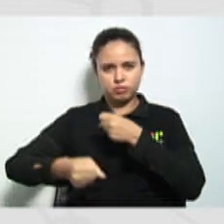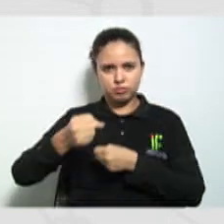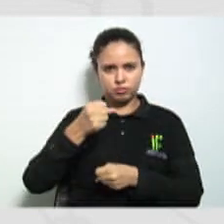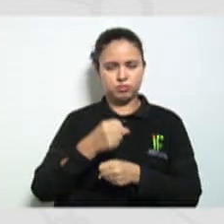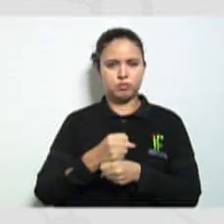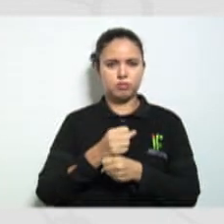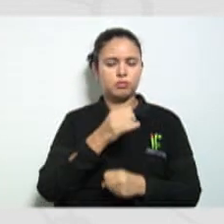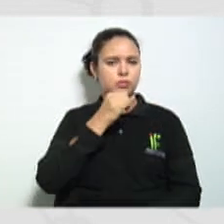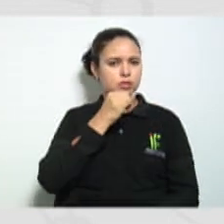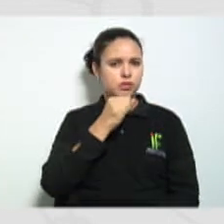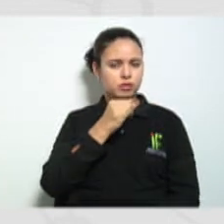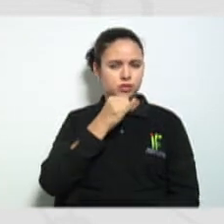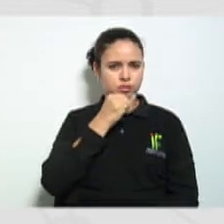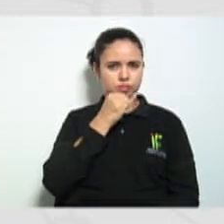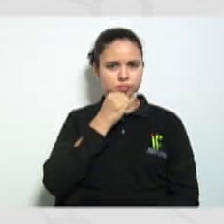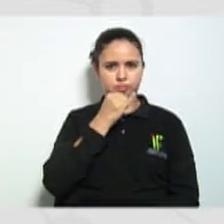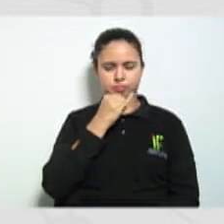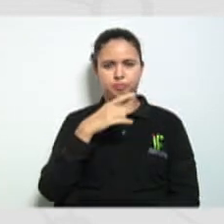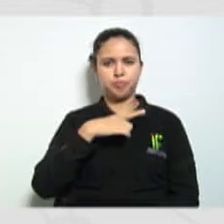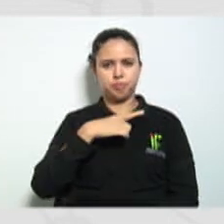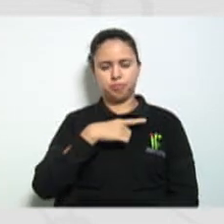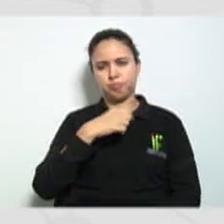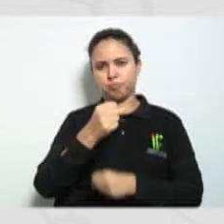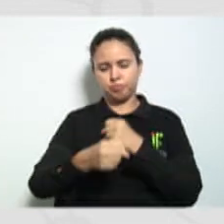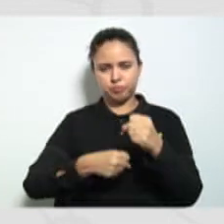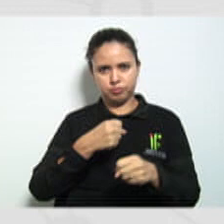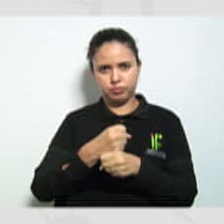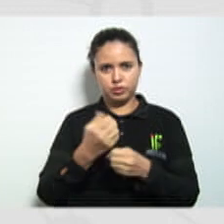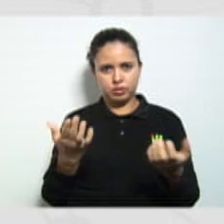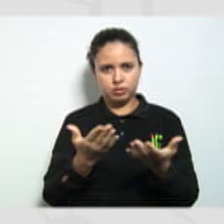exemplo. Então, nós estamos no ano de